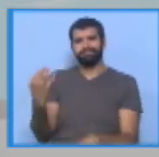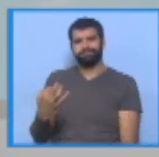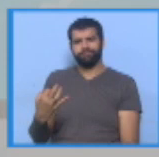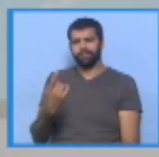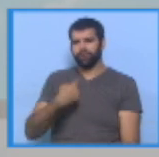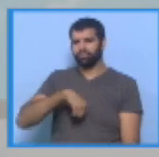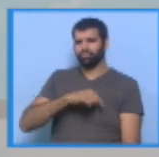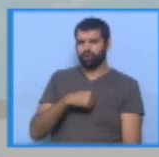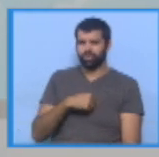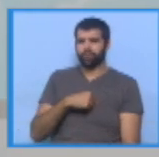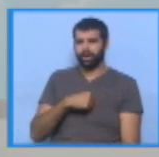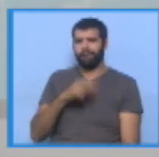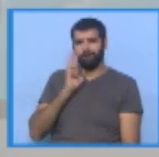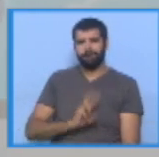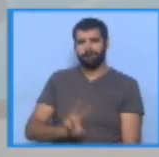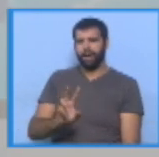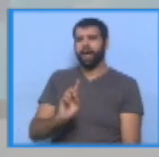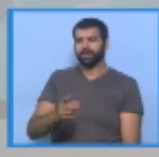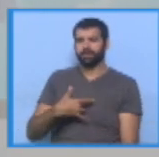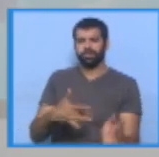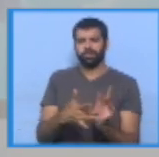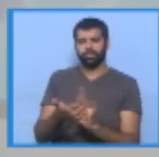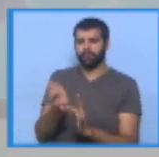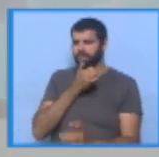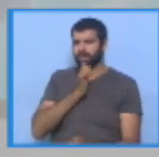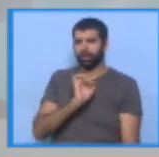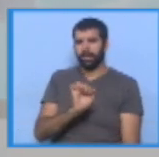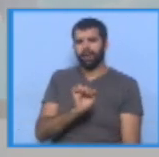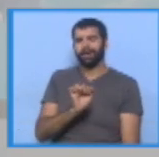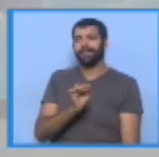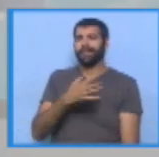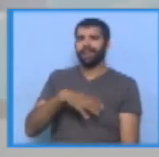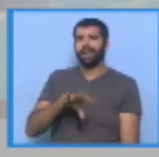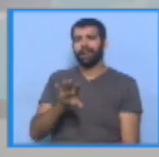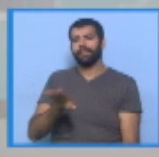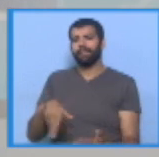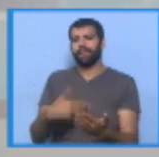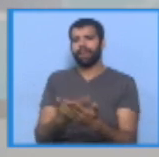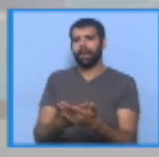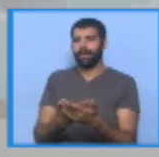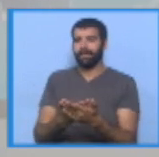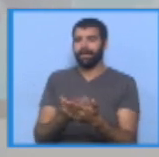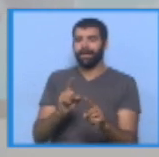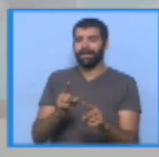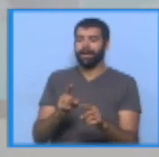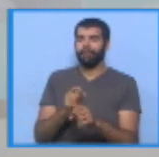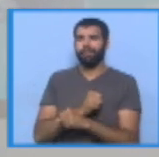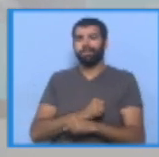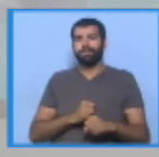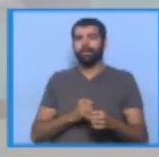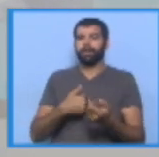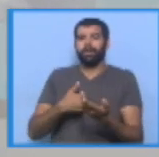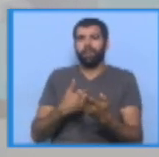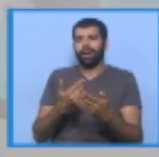o que nós aqui encontramos é a vontade de Jesus que quer encher e não inchar. Porque nós,